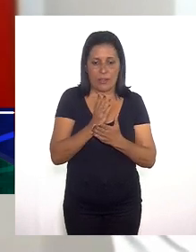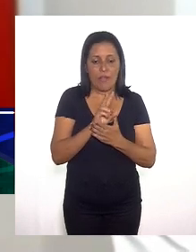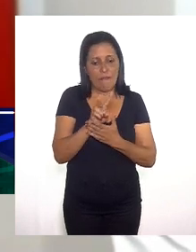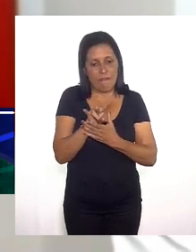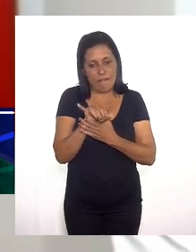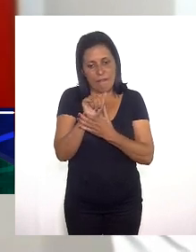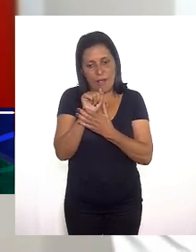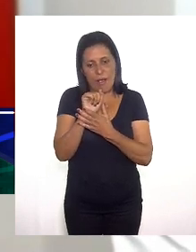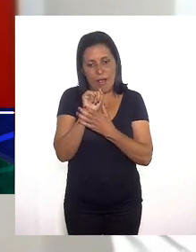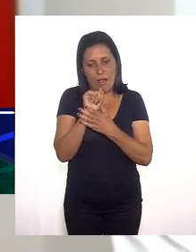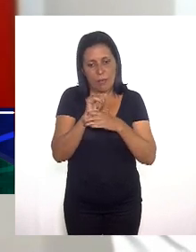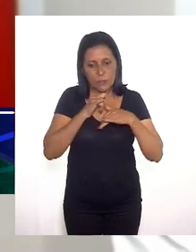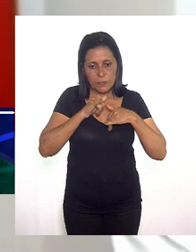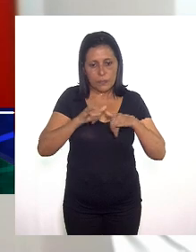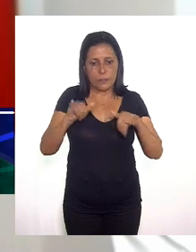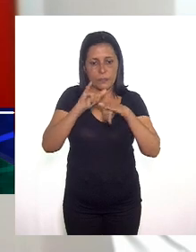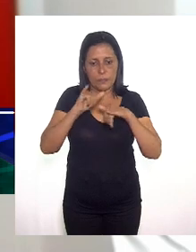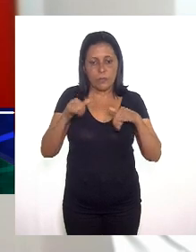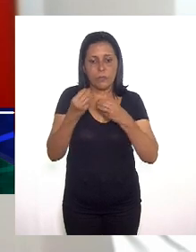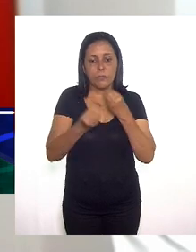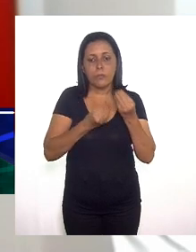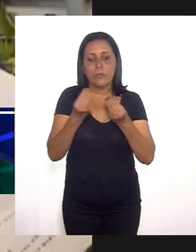vai a promulgação com...